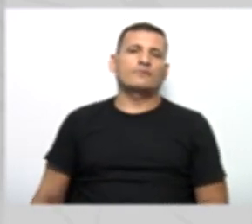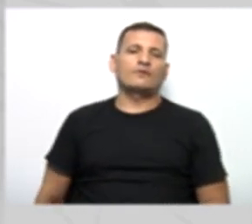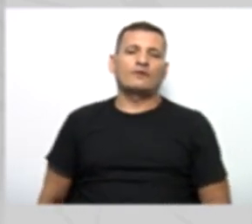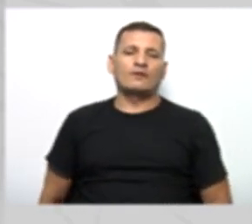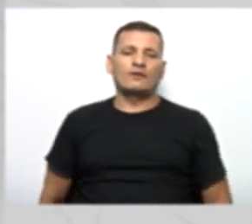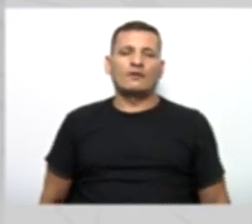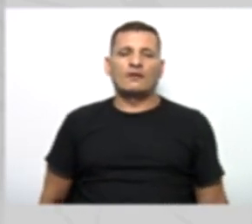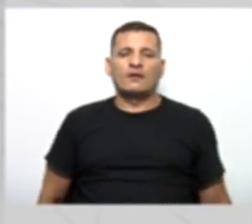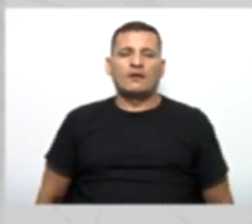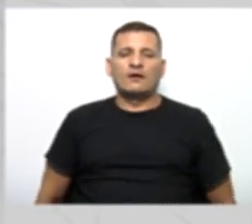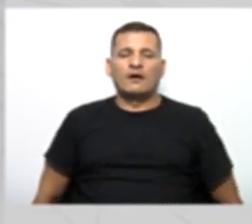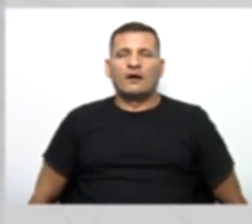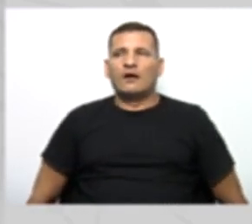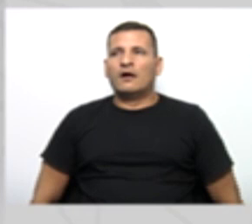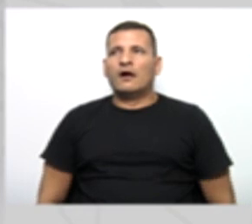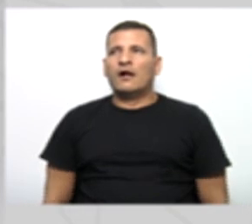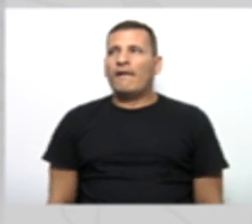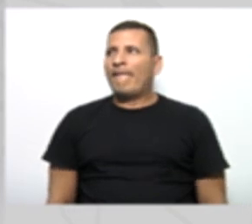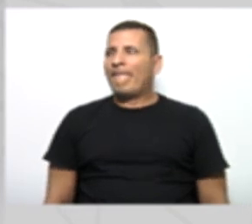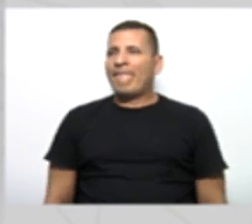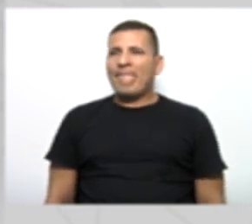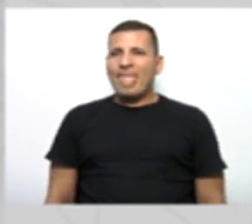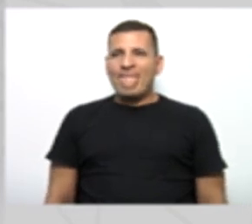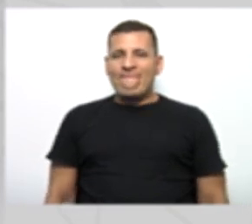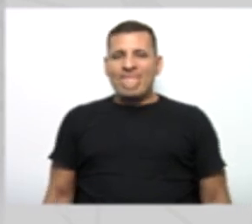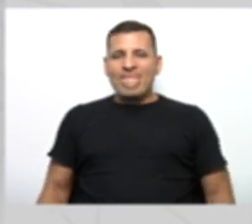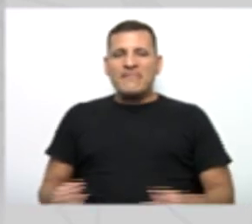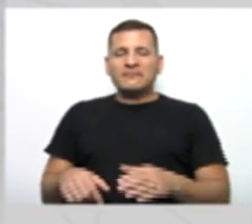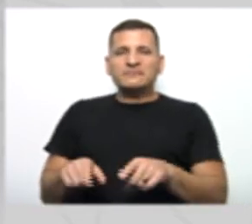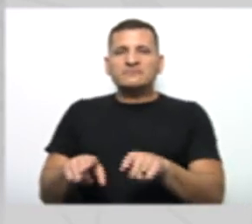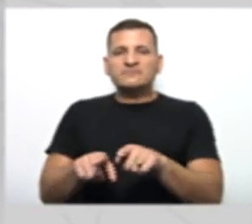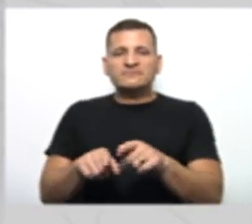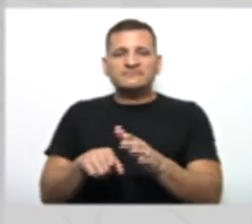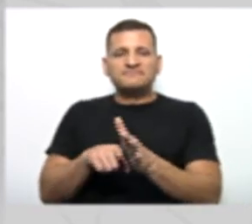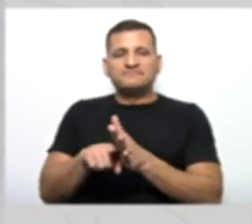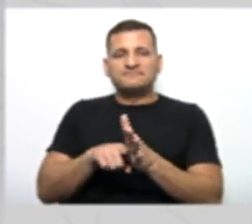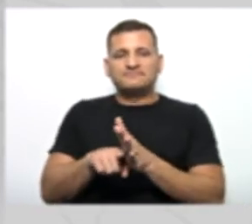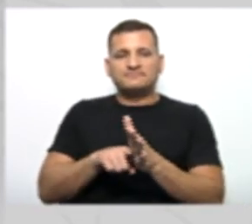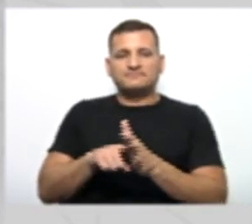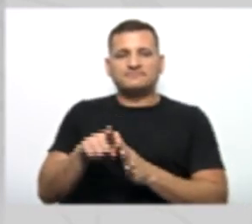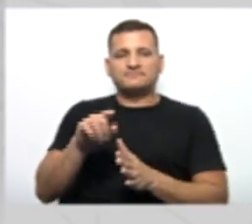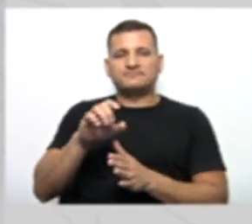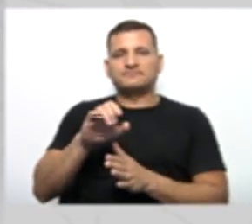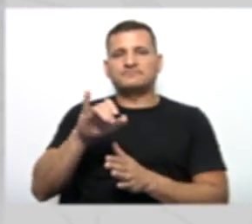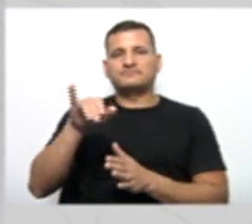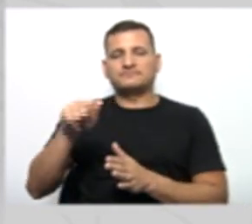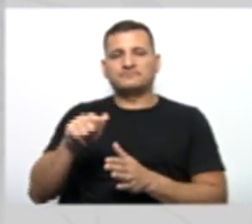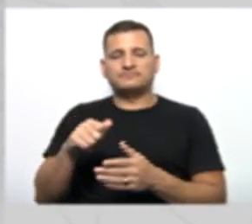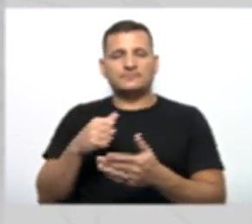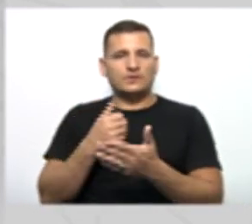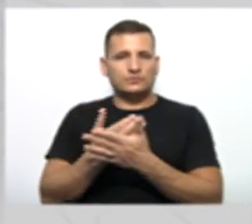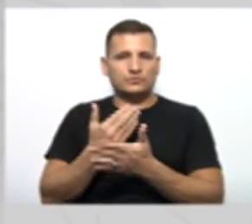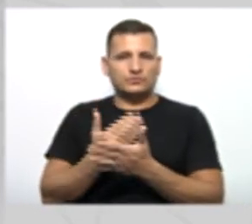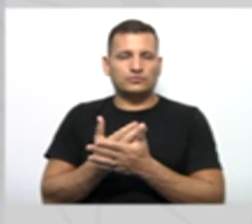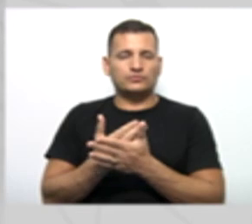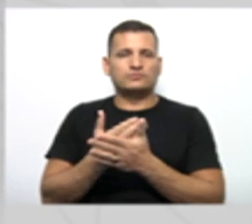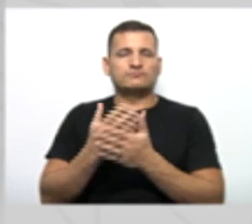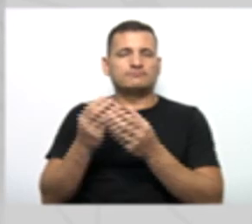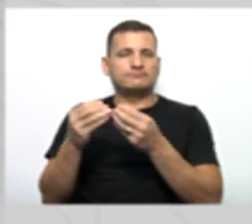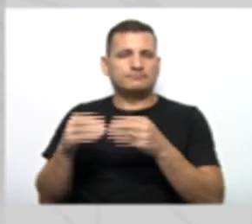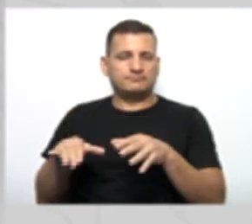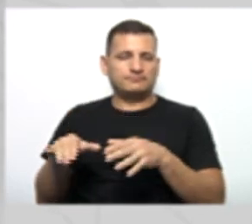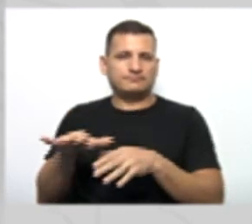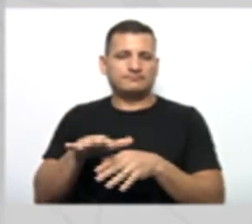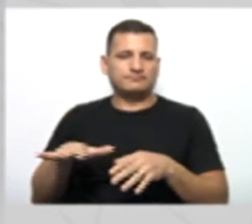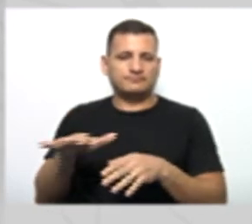da produção ambiental, nós temos o estudo de impacto ambiental. Vamos imaginar que você queira